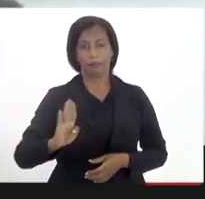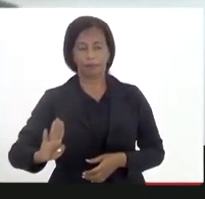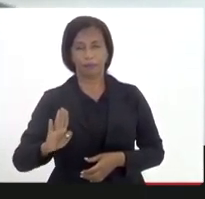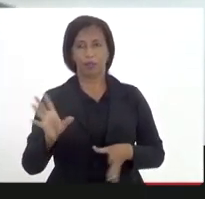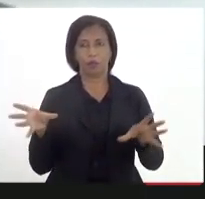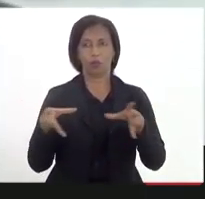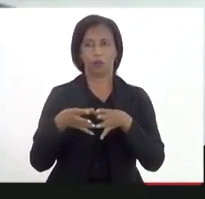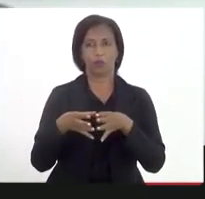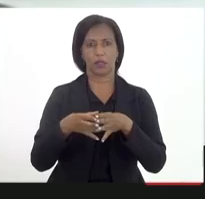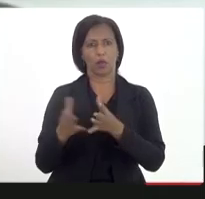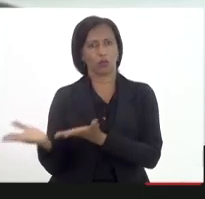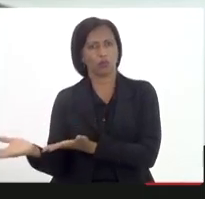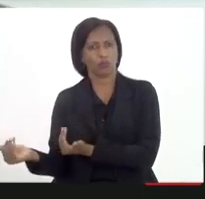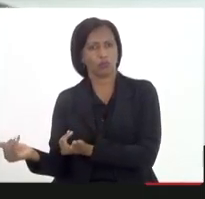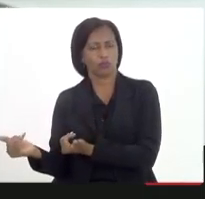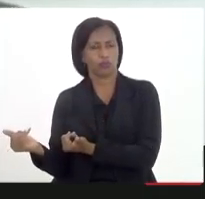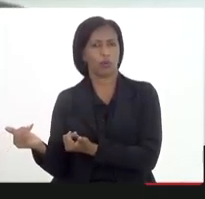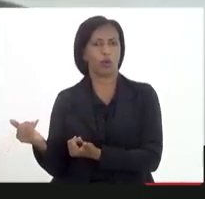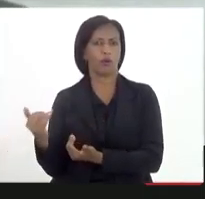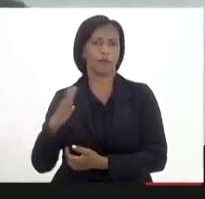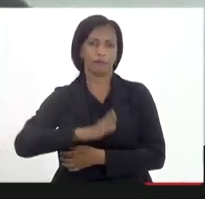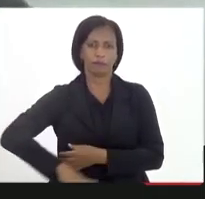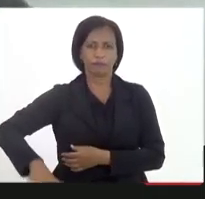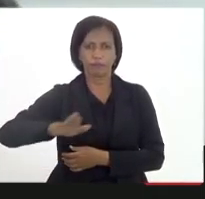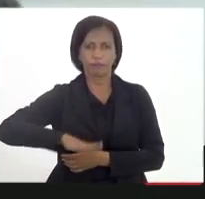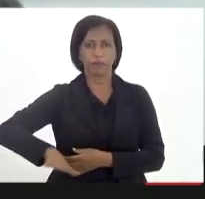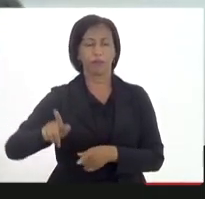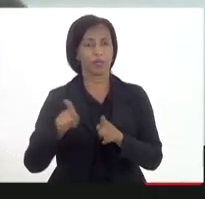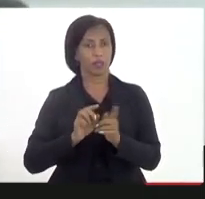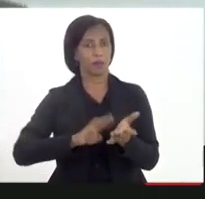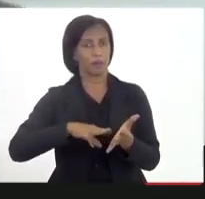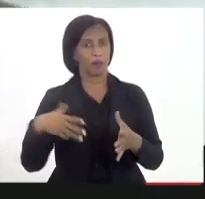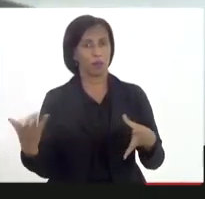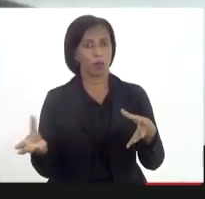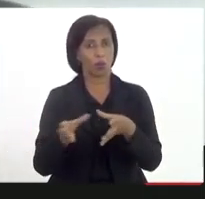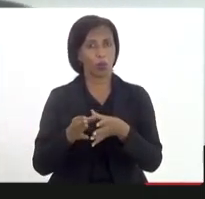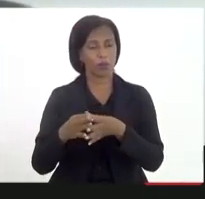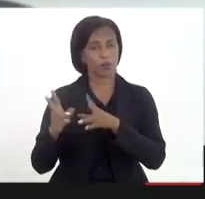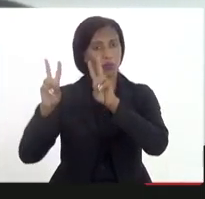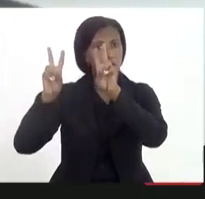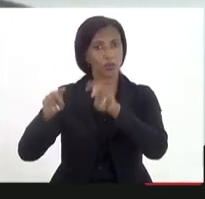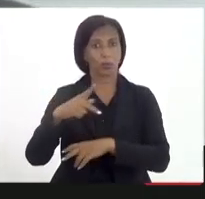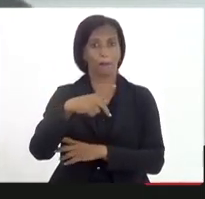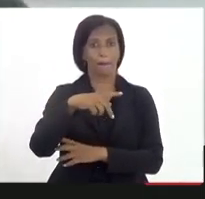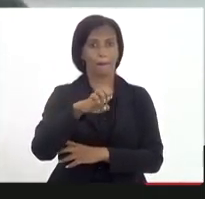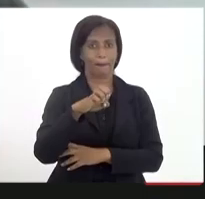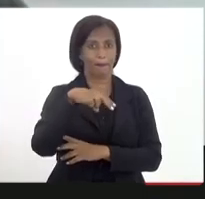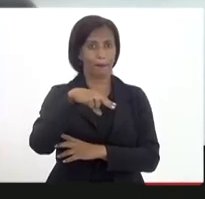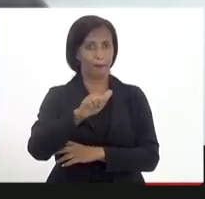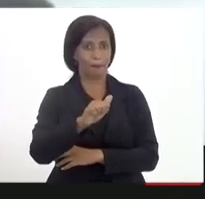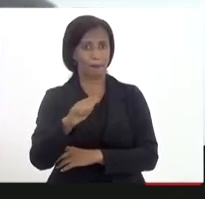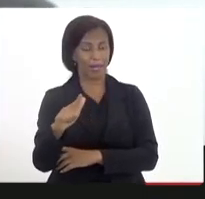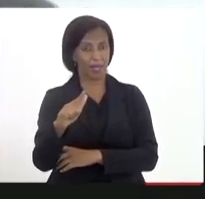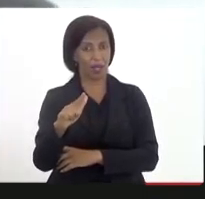da Criança e do adolescentes sobretudo membro e secretário da comissão de assuntos penais e